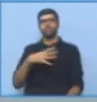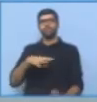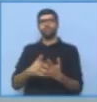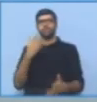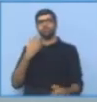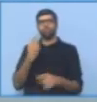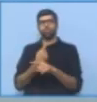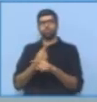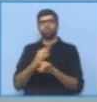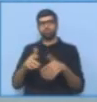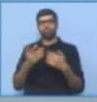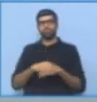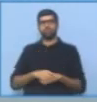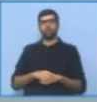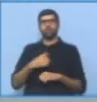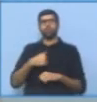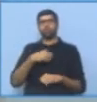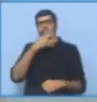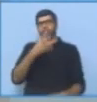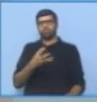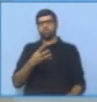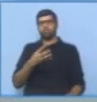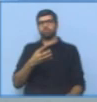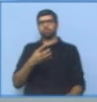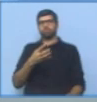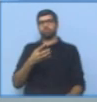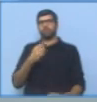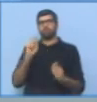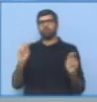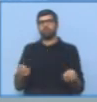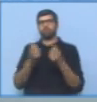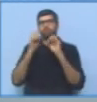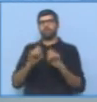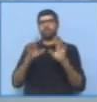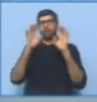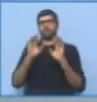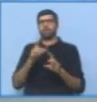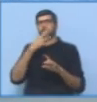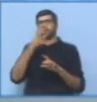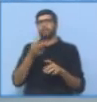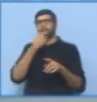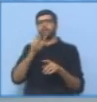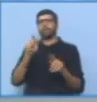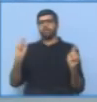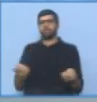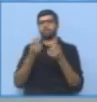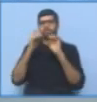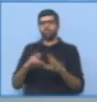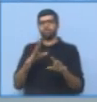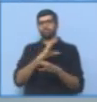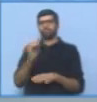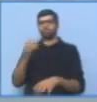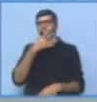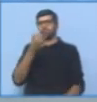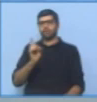destas dimensões? Bem, eu confesso que é um dos milagres, podemos começar a dizer a palavra milagre, que São João não usa,